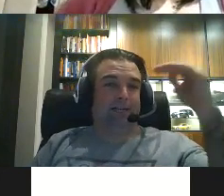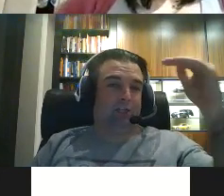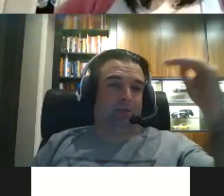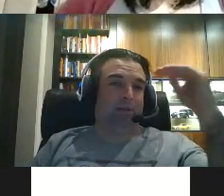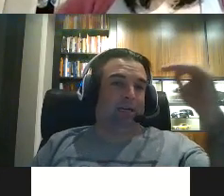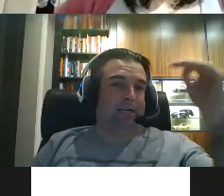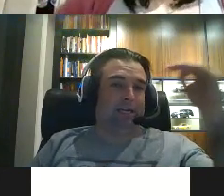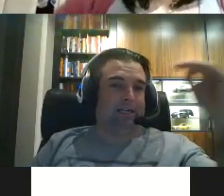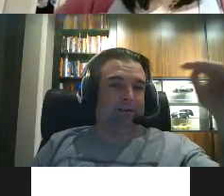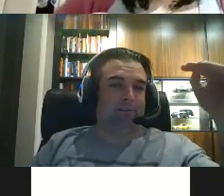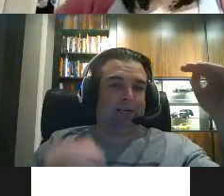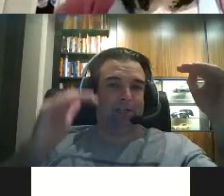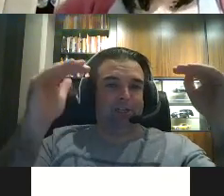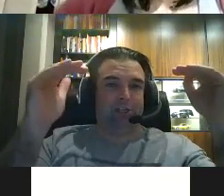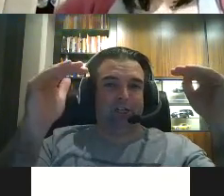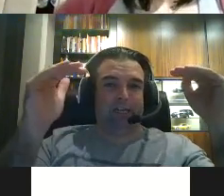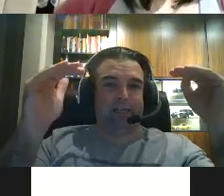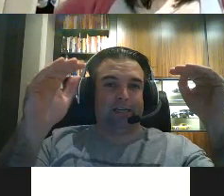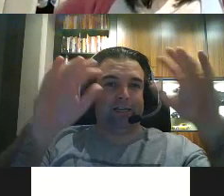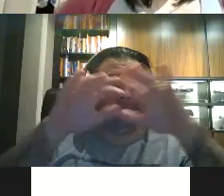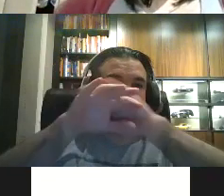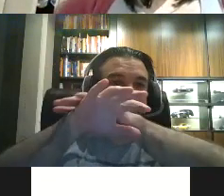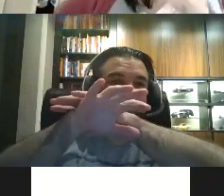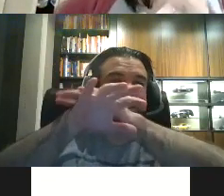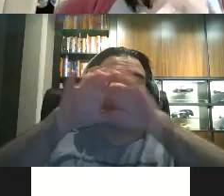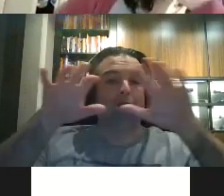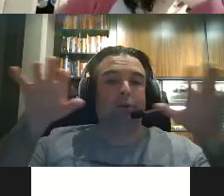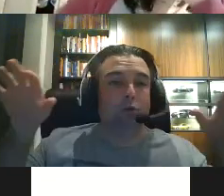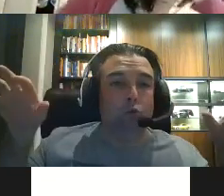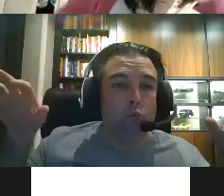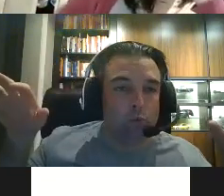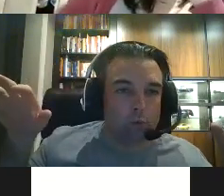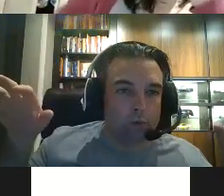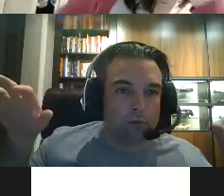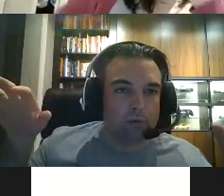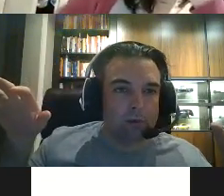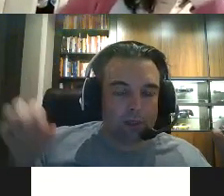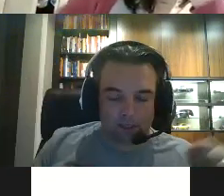a energia mecânica da gravidade em energia elétrica. Não tem dano nenhum.